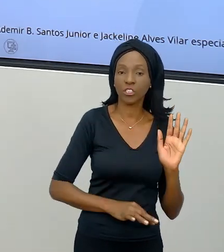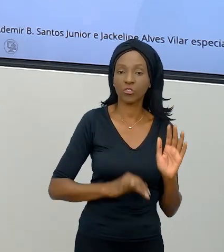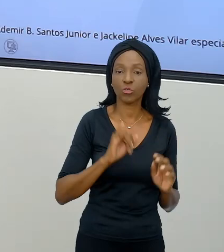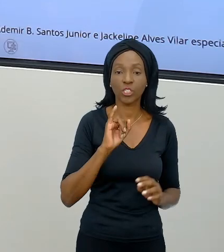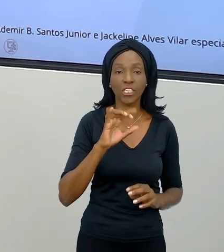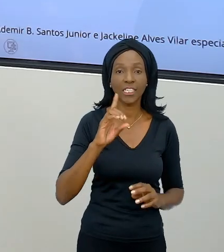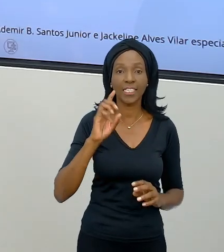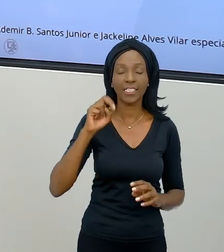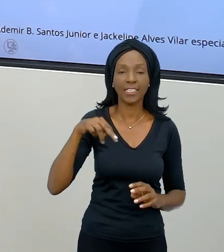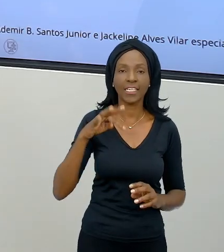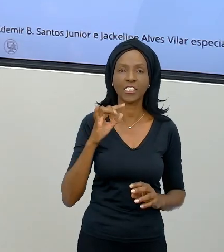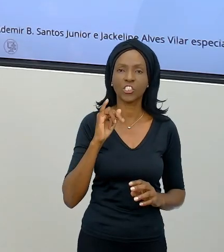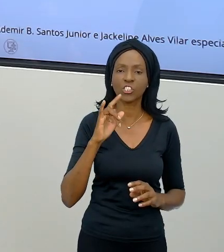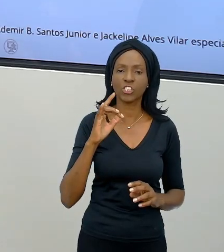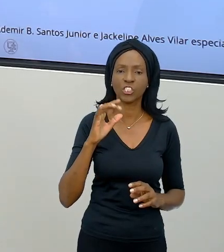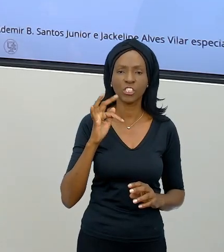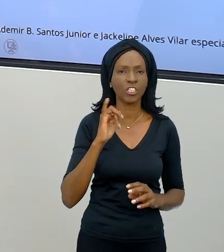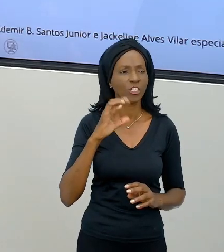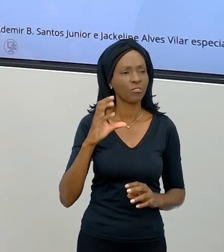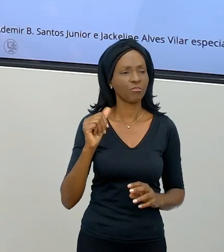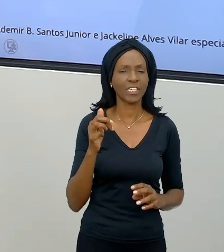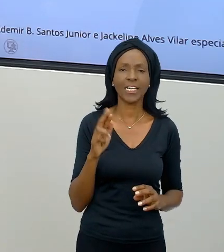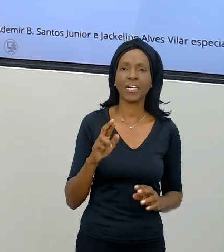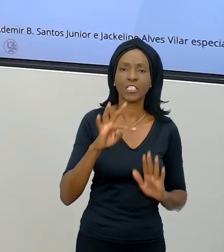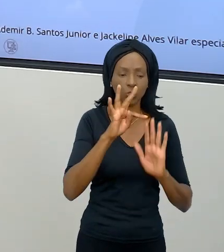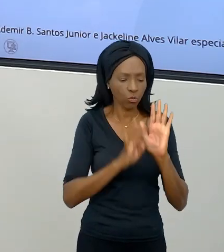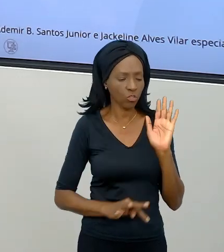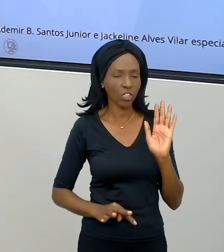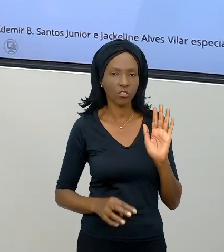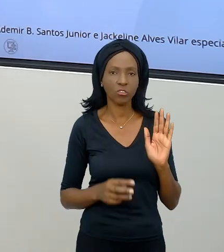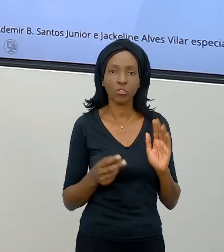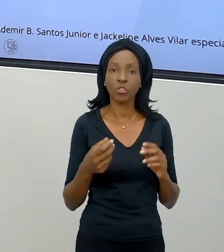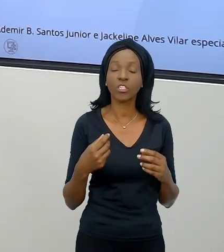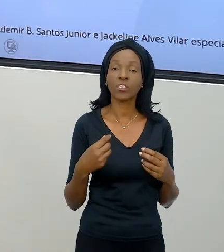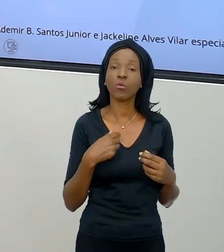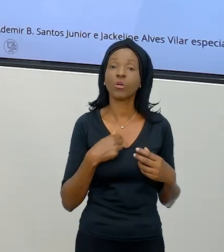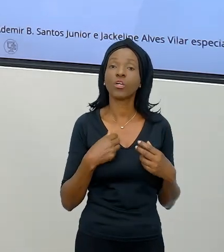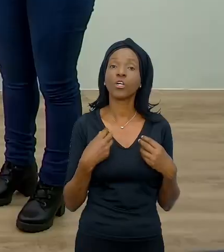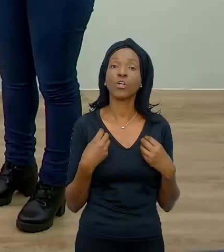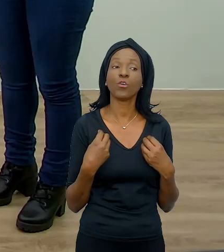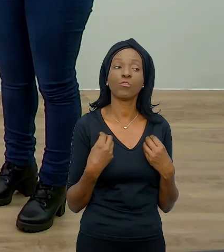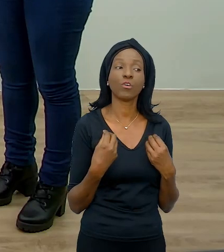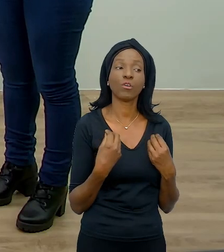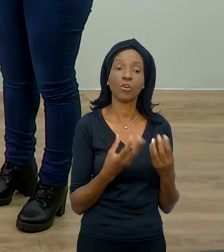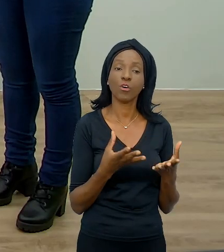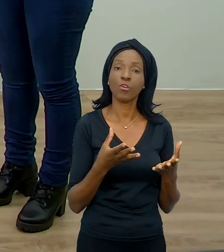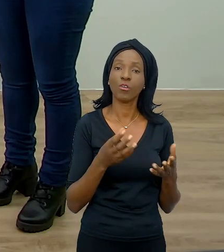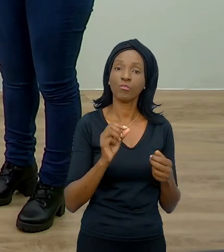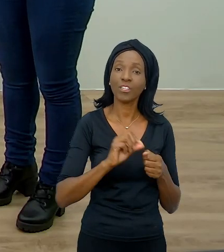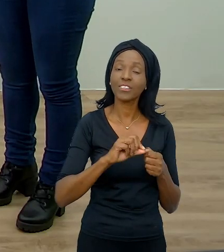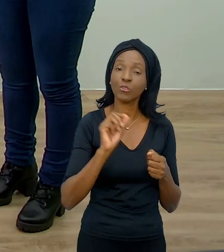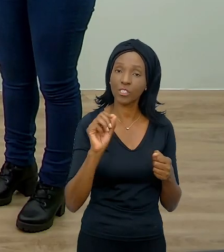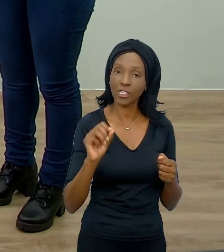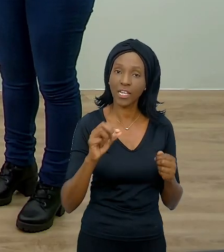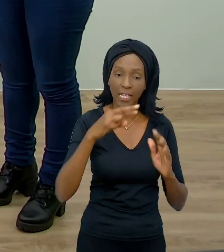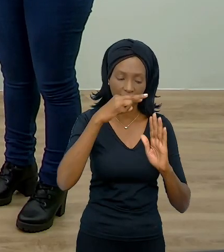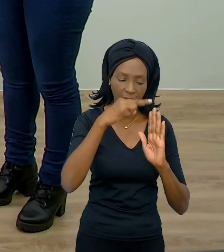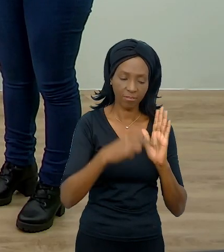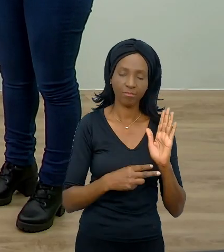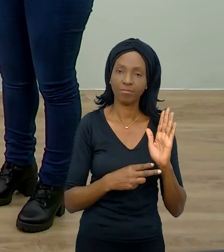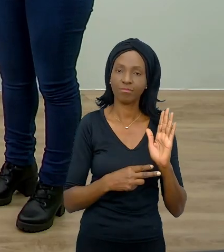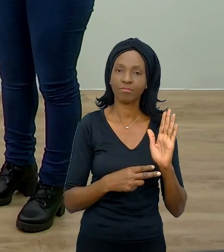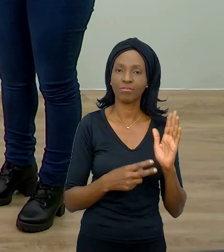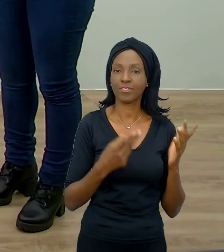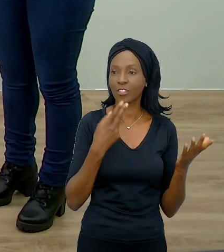eu vou mobilizar para poder identificar no texto? Leitura primeiro, né? Depois, aquela leitura que a gente fala de